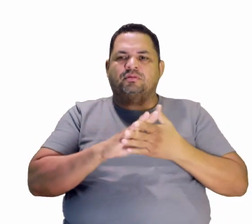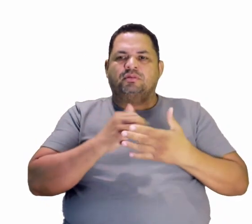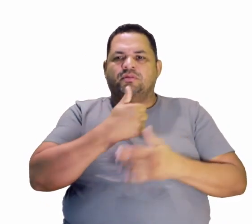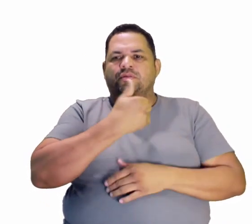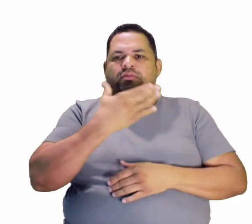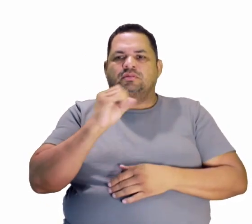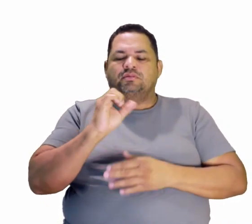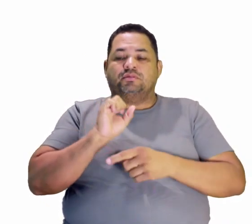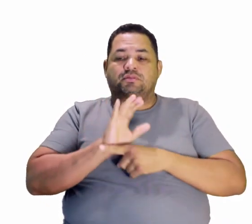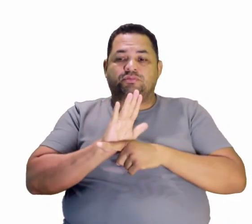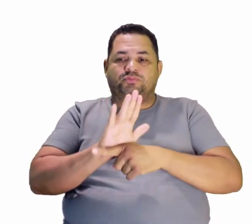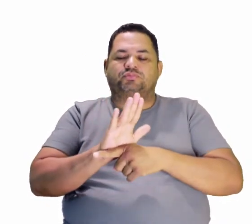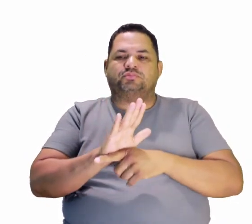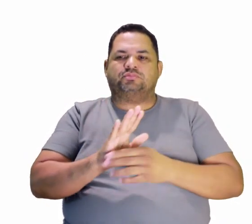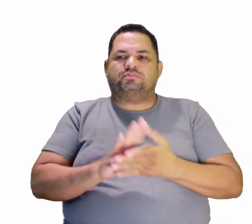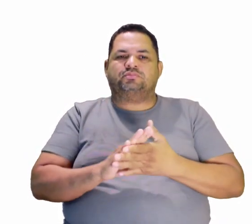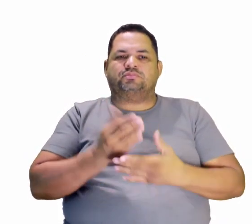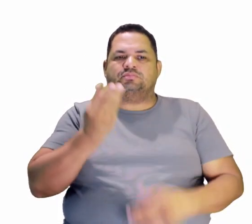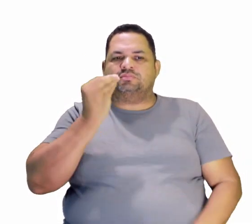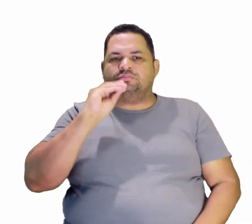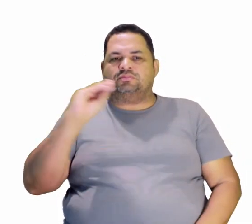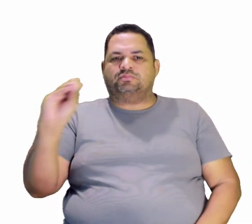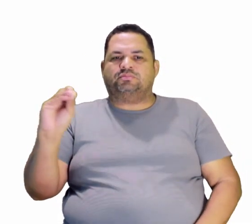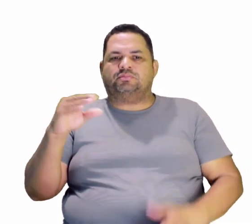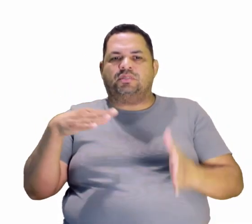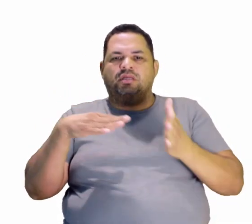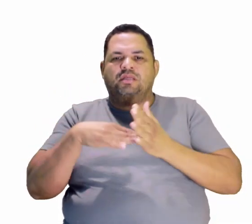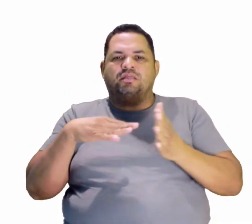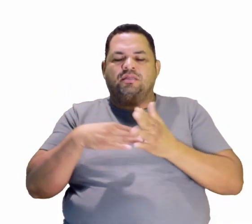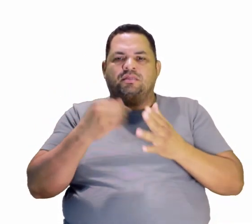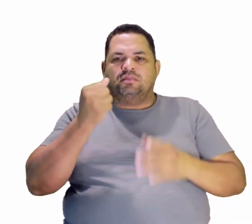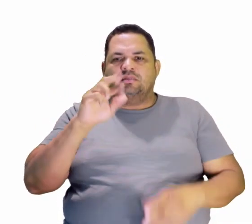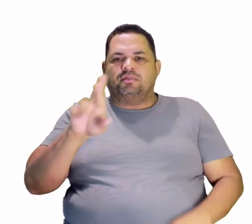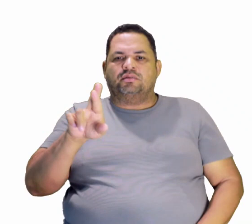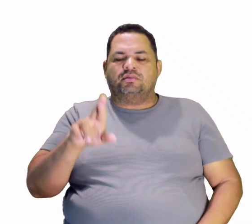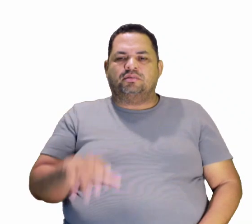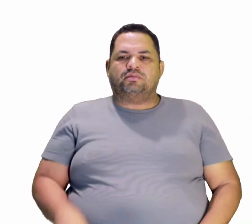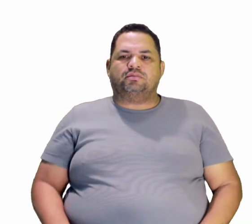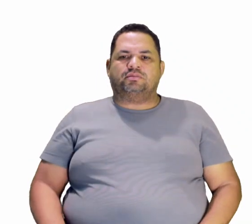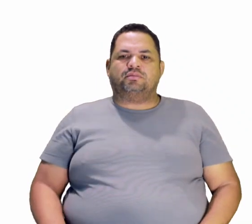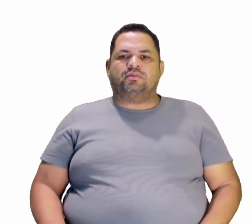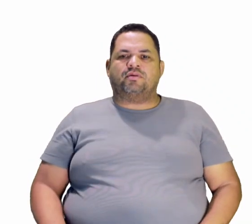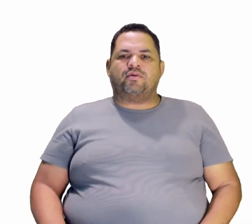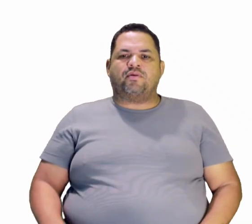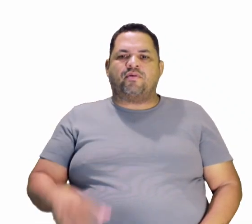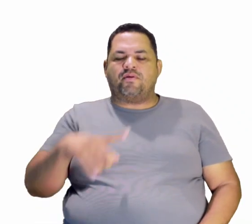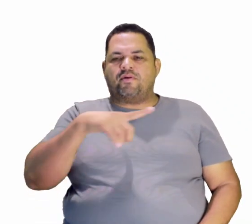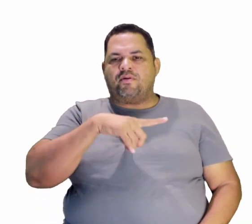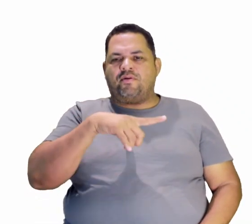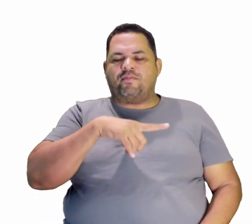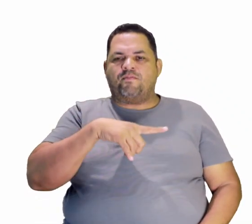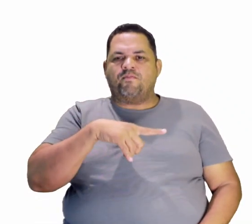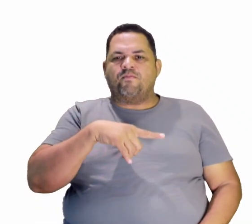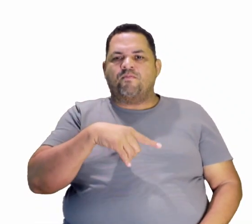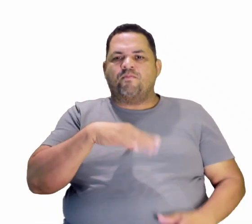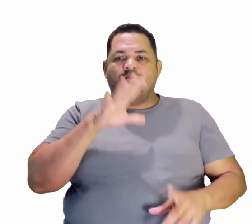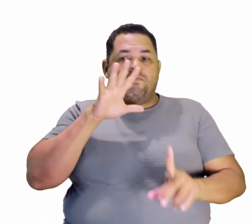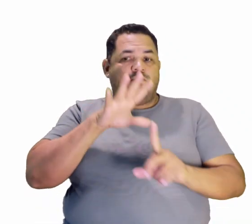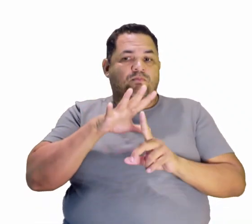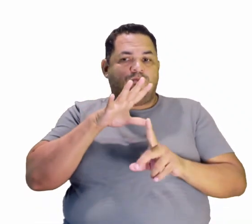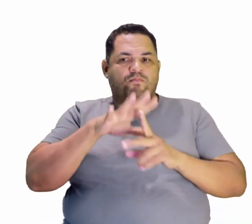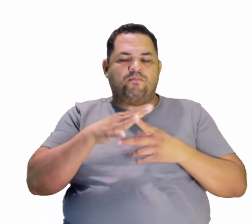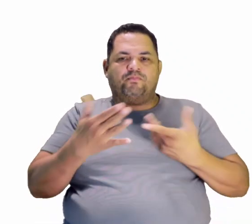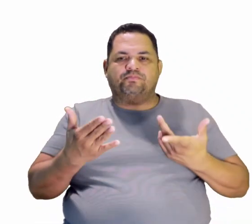ajuda muito. Vamos desprezar a resistência do ar, que nós já vimos em queda livre que a resistência do ar tem aí uma influência,